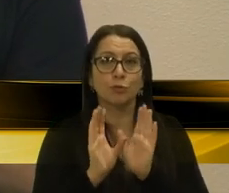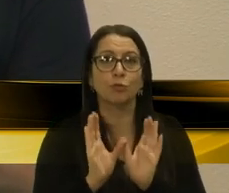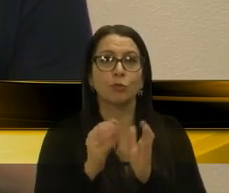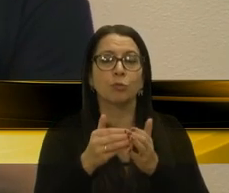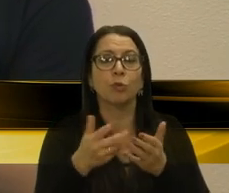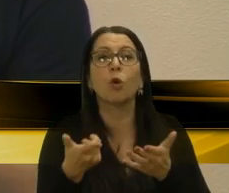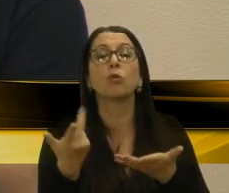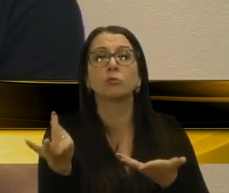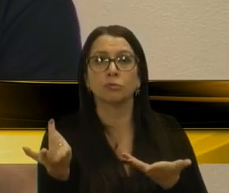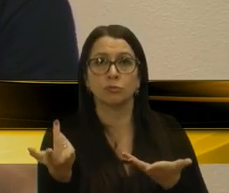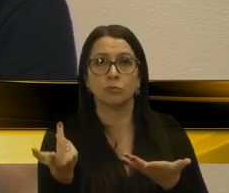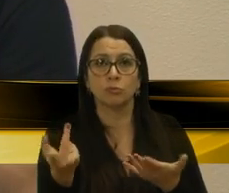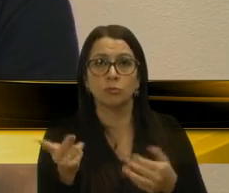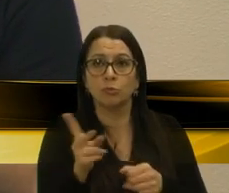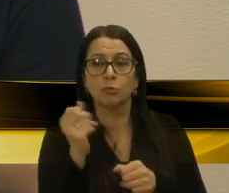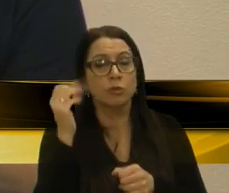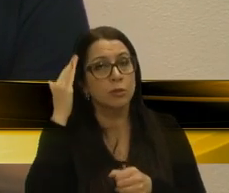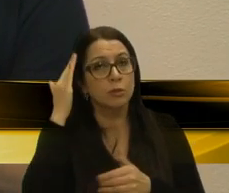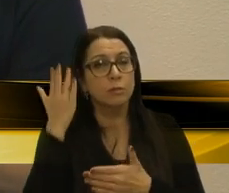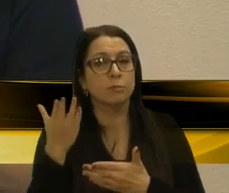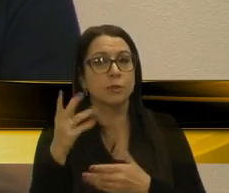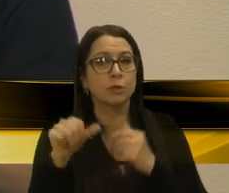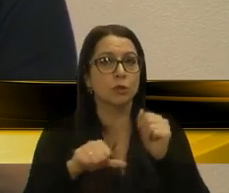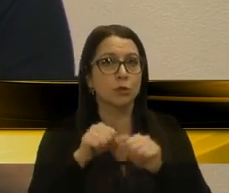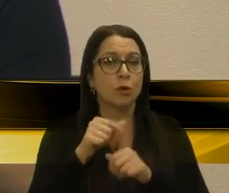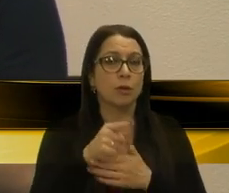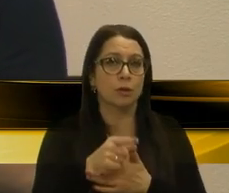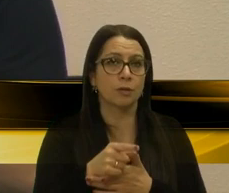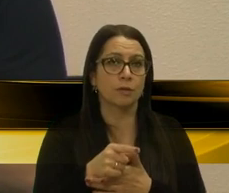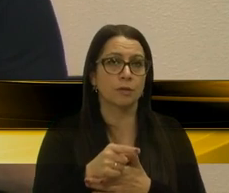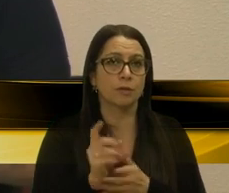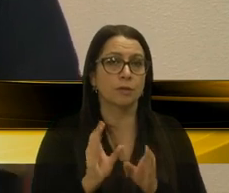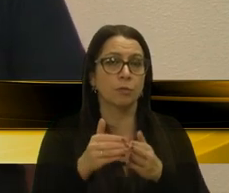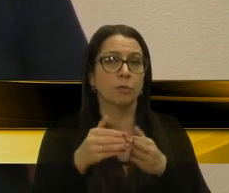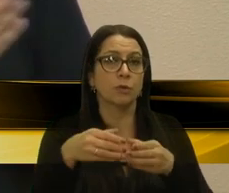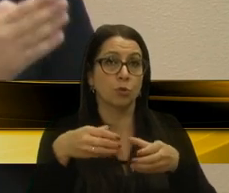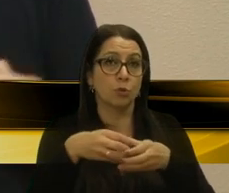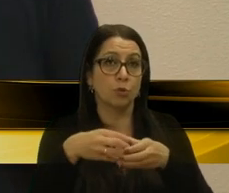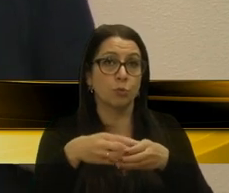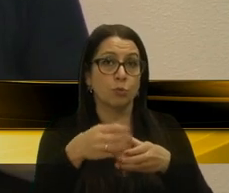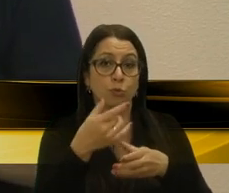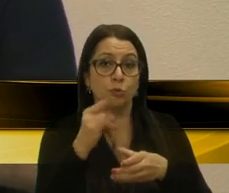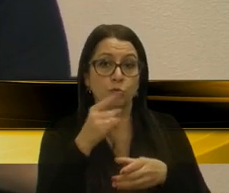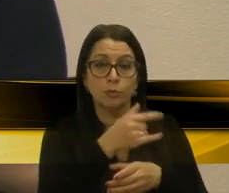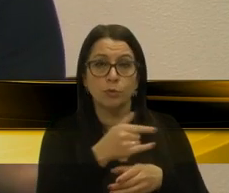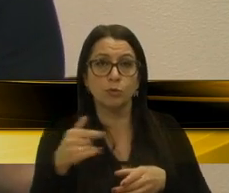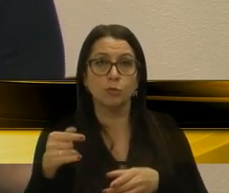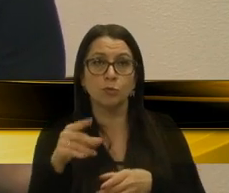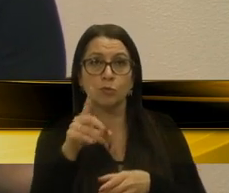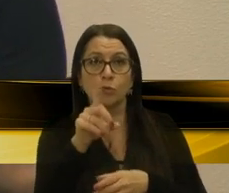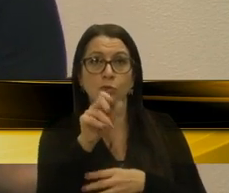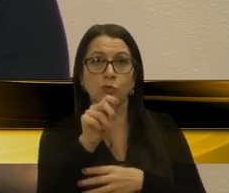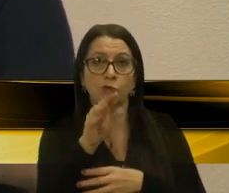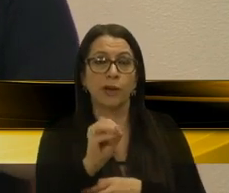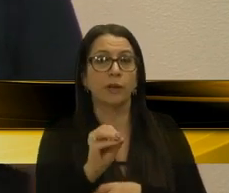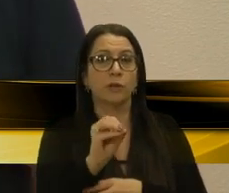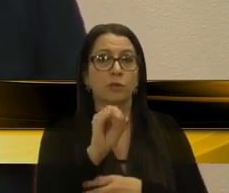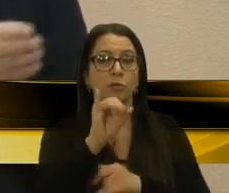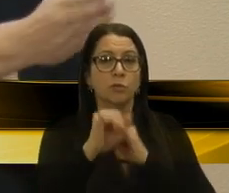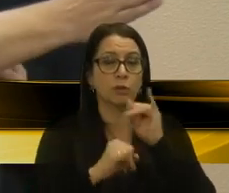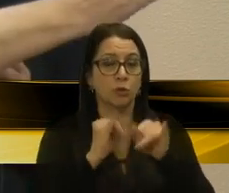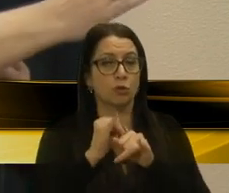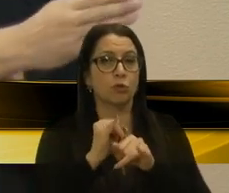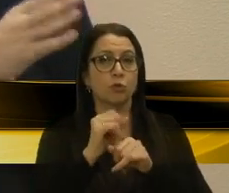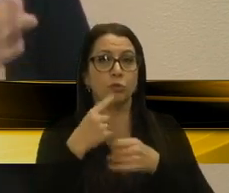é que a gente poderia saber as alterações da composição do Compac nos últimos tempos? No Diário Oficial Eletrônico do município, que